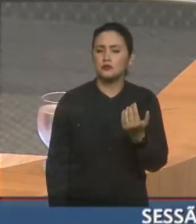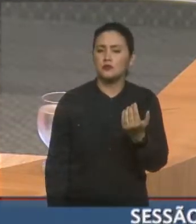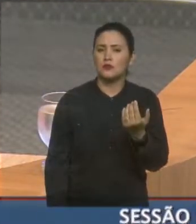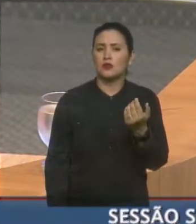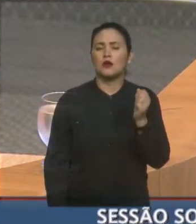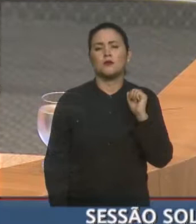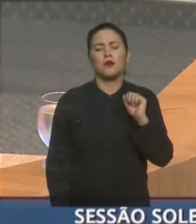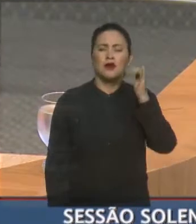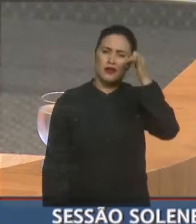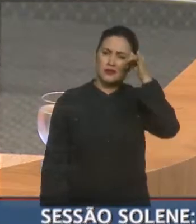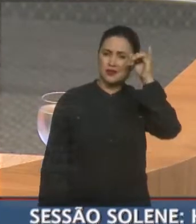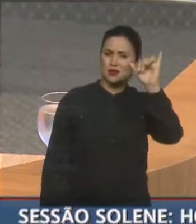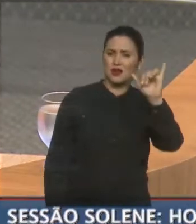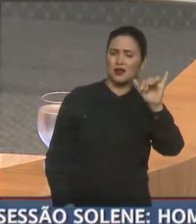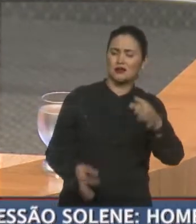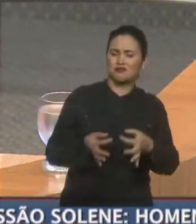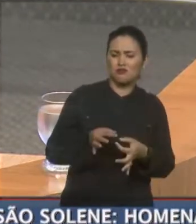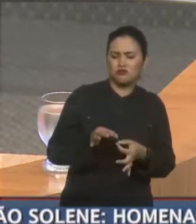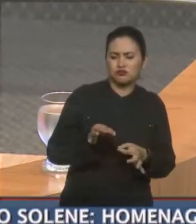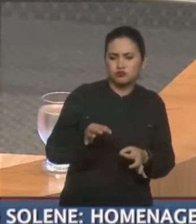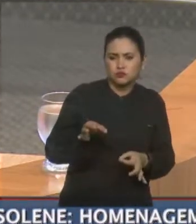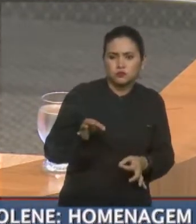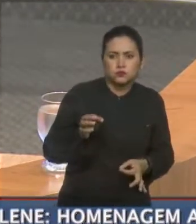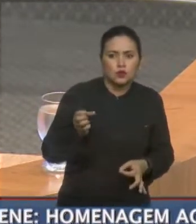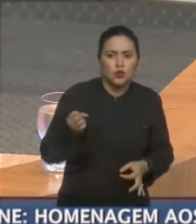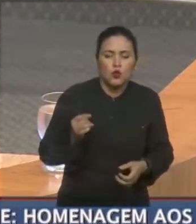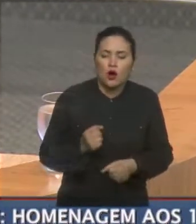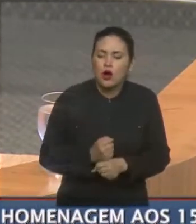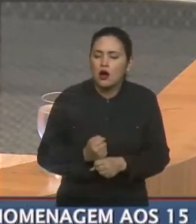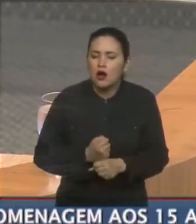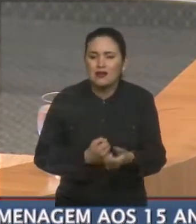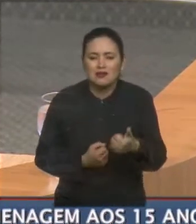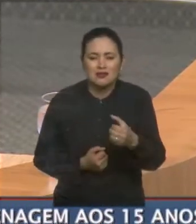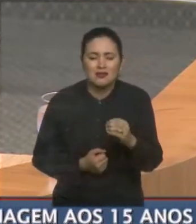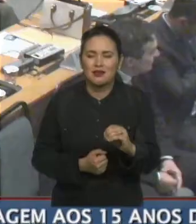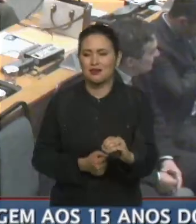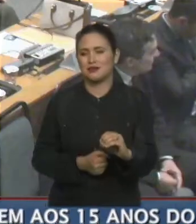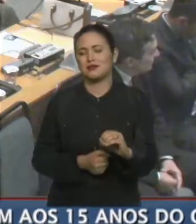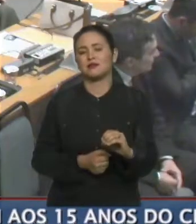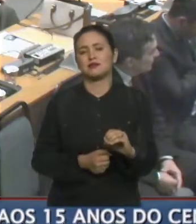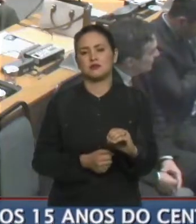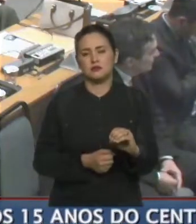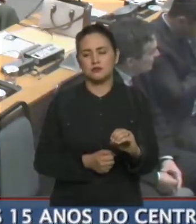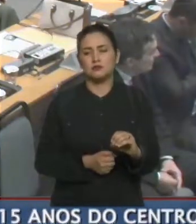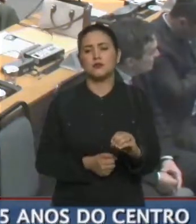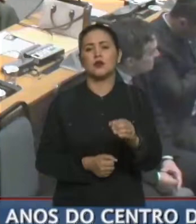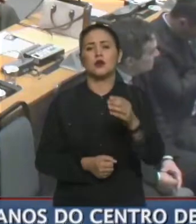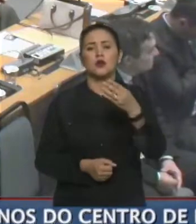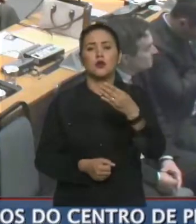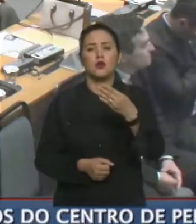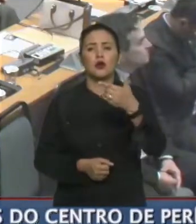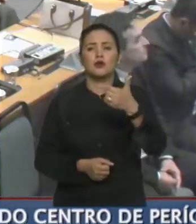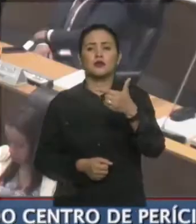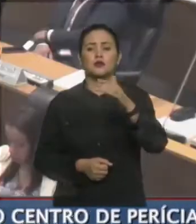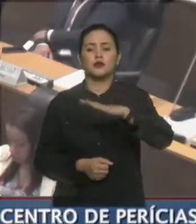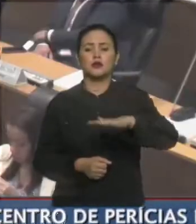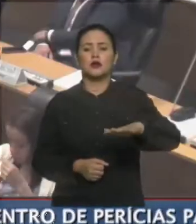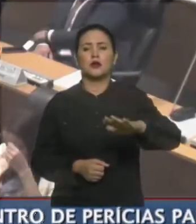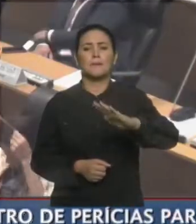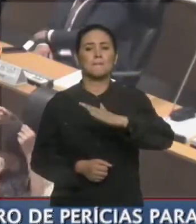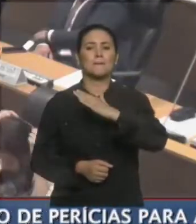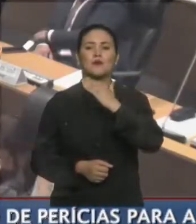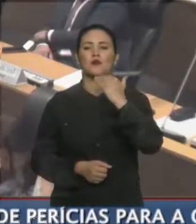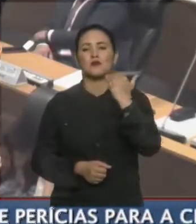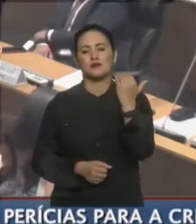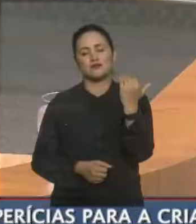a 2003, com o assassinato de 42 crianças em situações brutais, descrita aqui